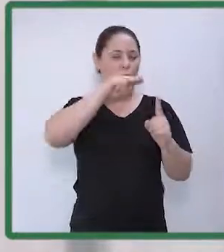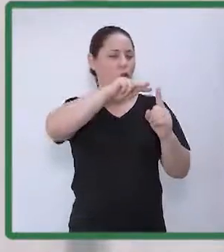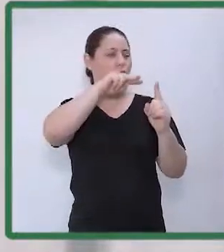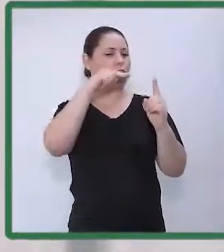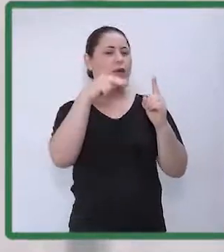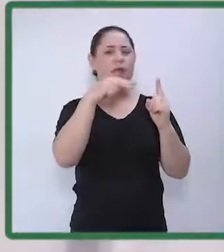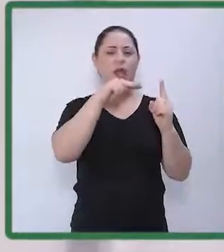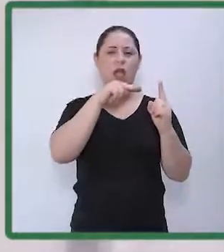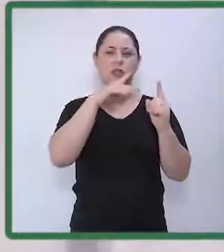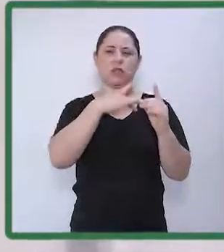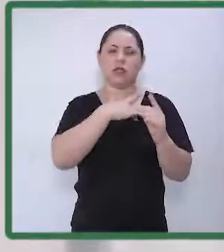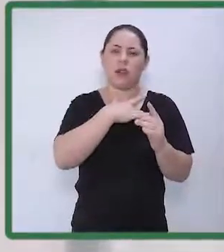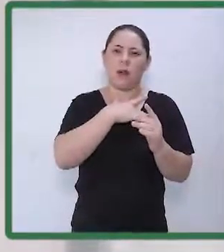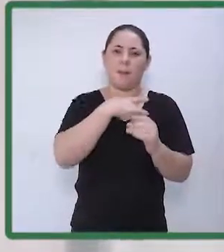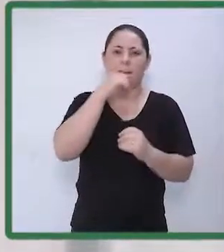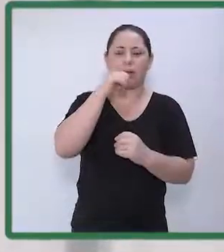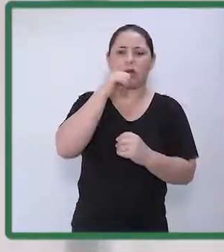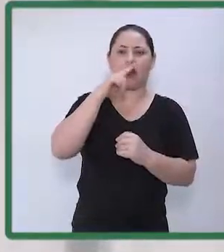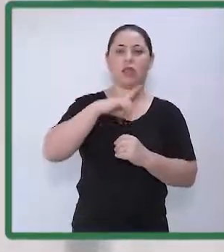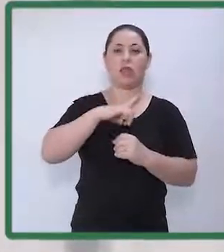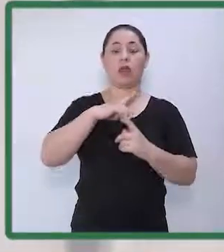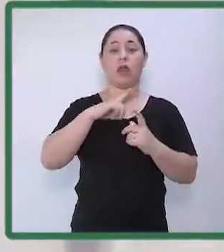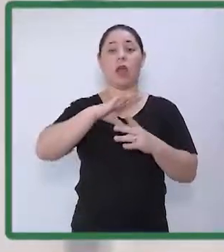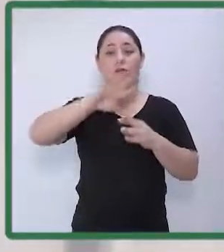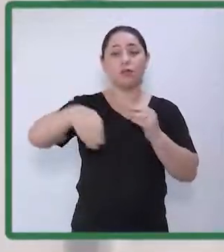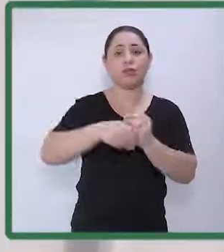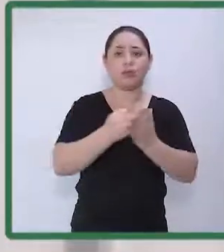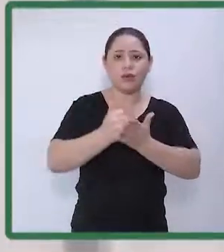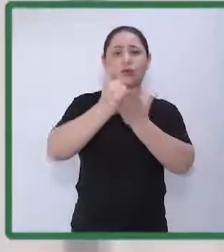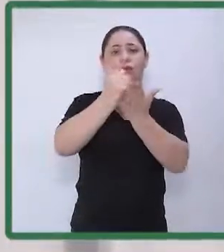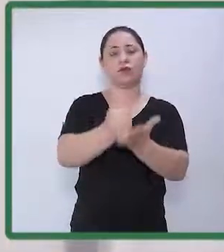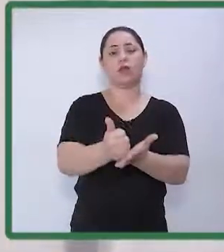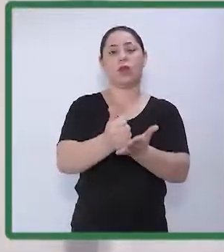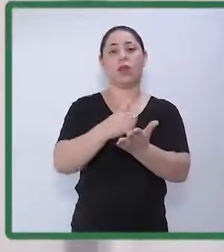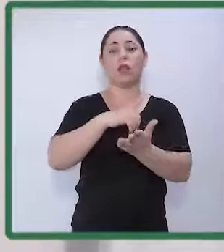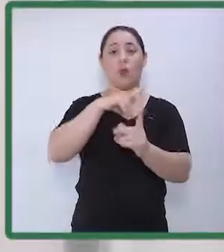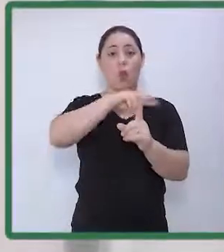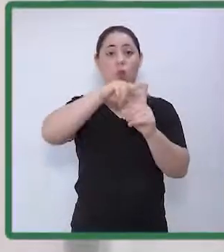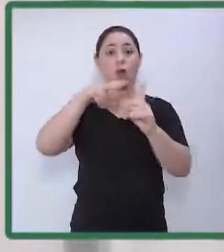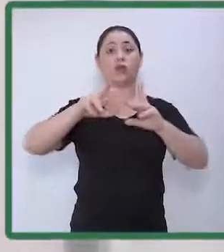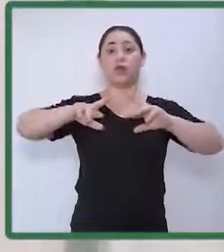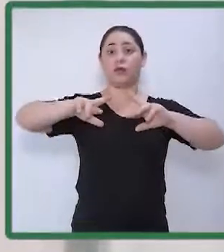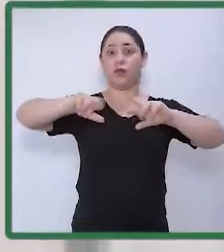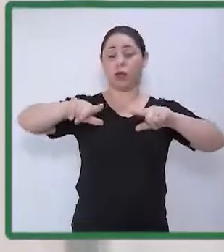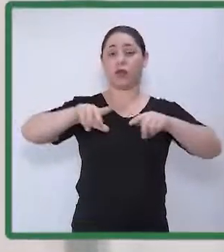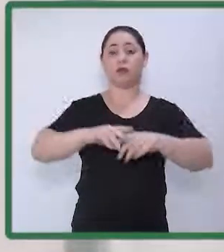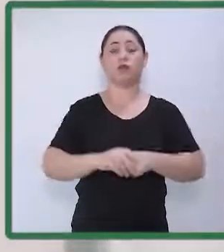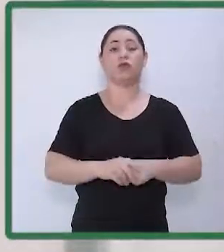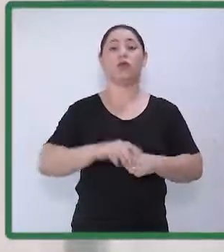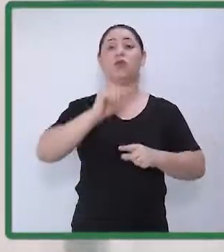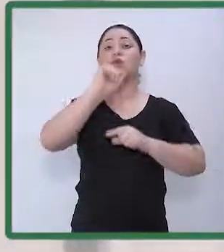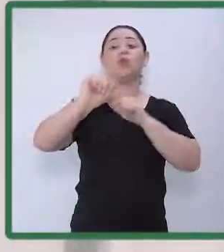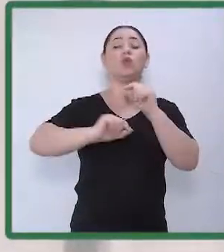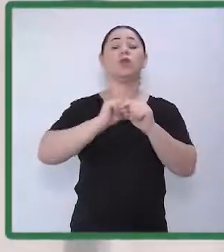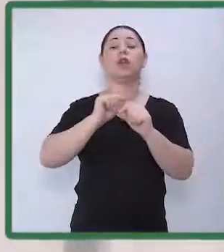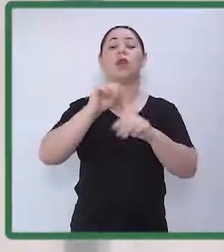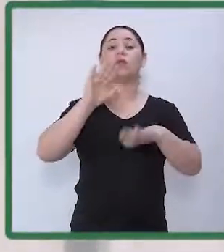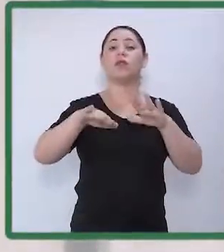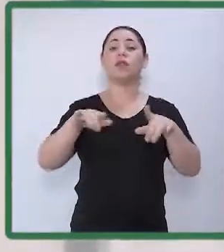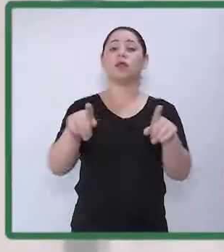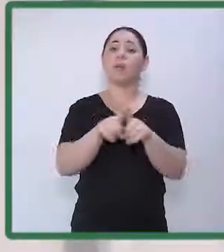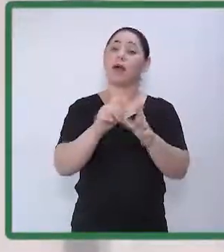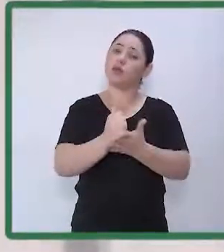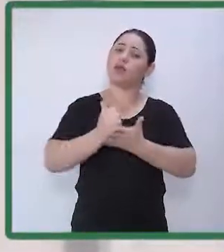O olhar da mulher, a sensibilidade da mulher, ela acrescenta, ela ajuda, ela tem um olhar diferente e o que completa